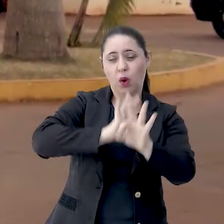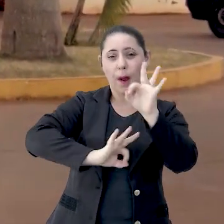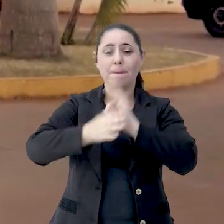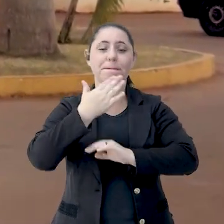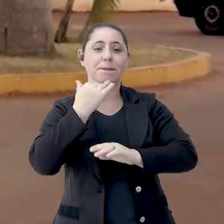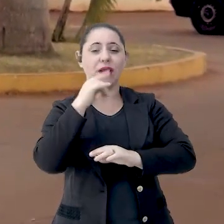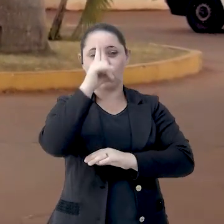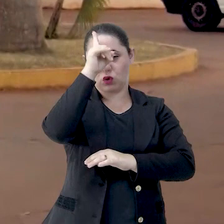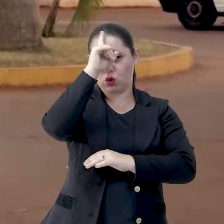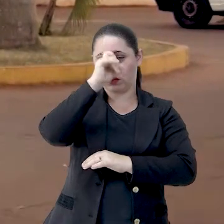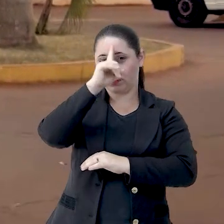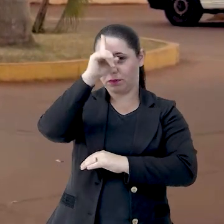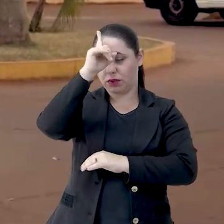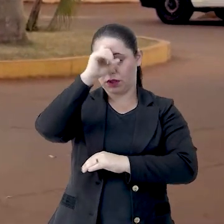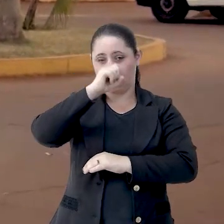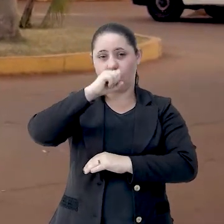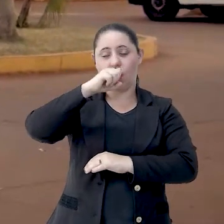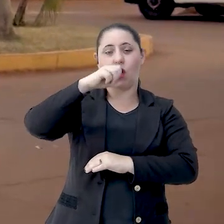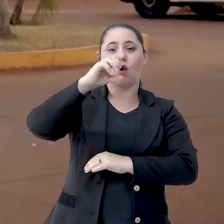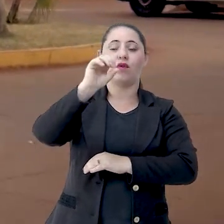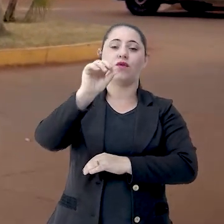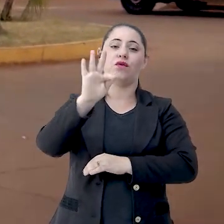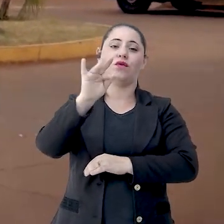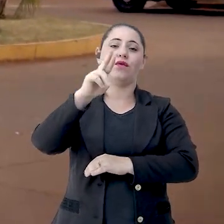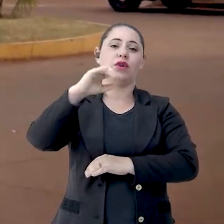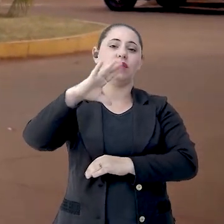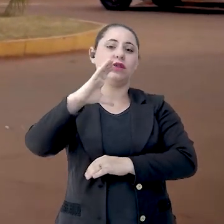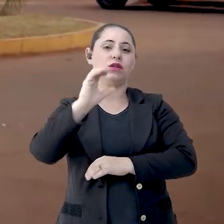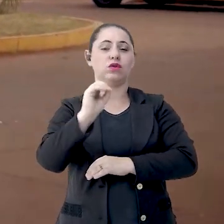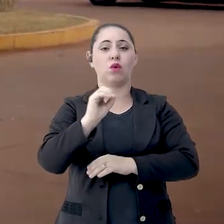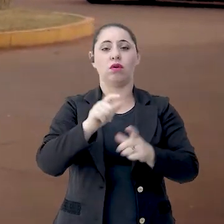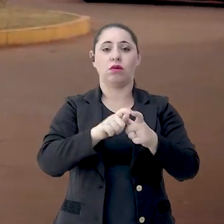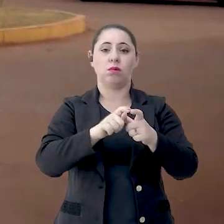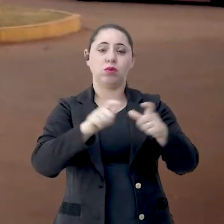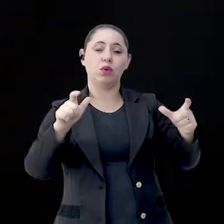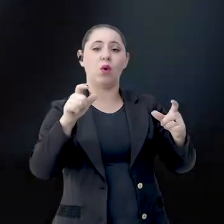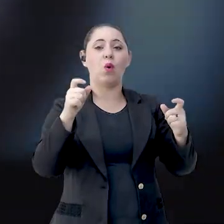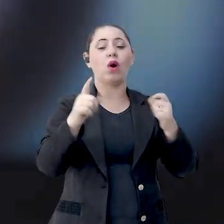resultado de um investimento de mais de 1 milhão de reais.